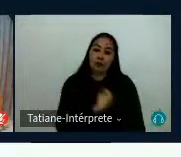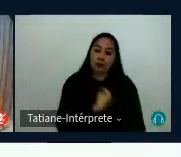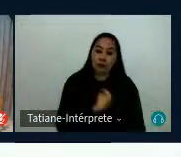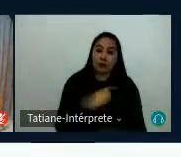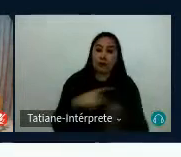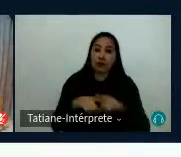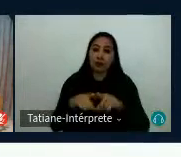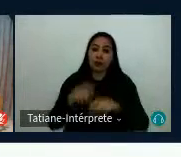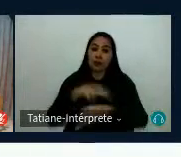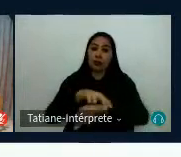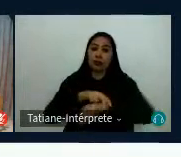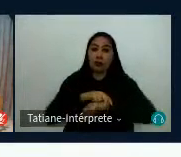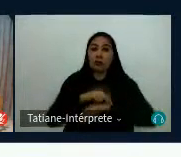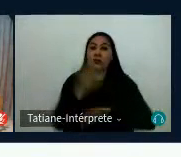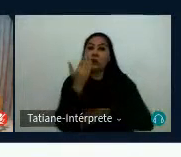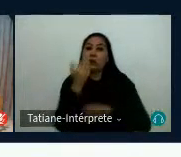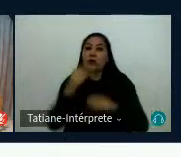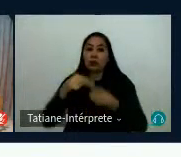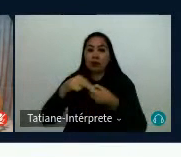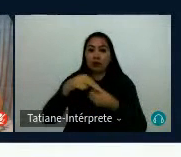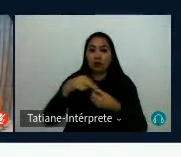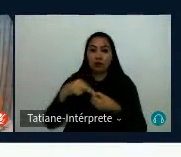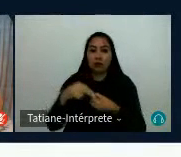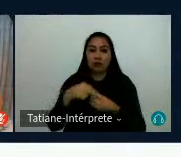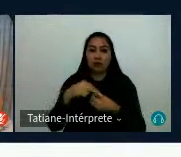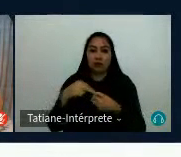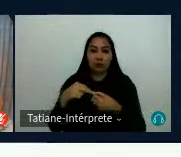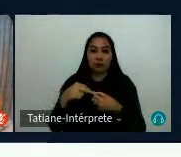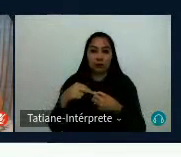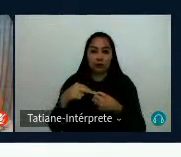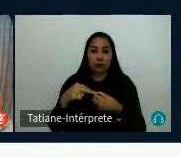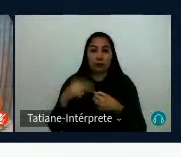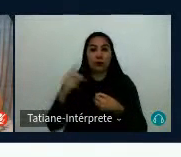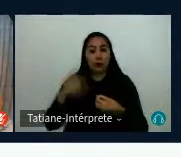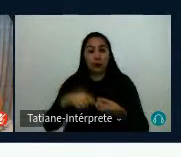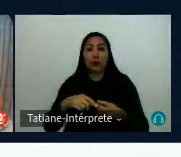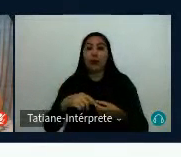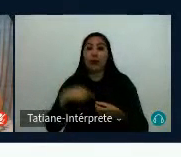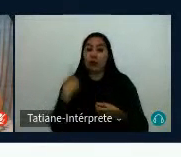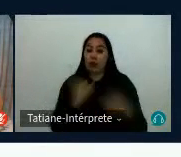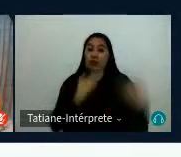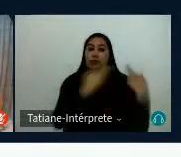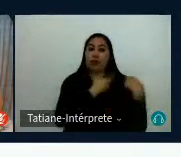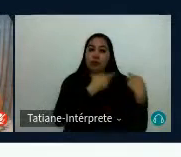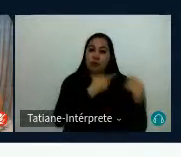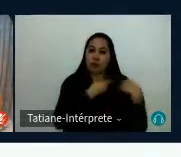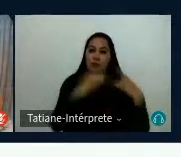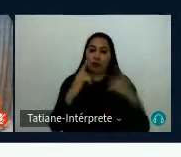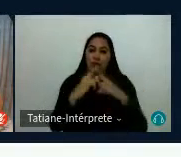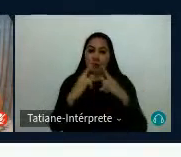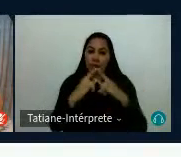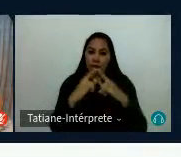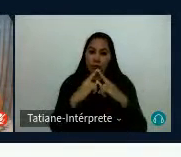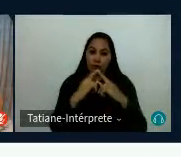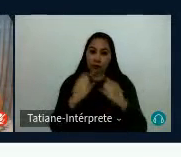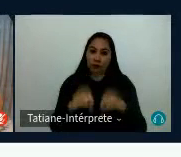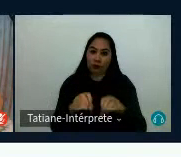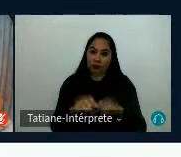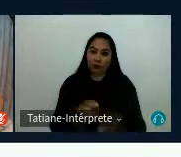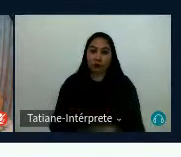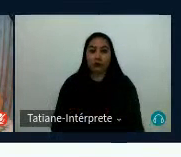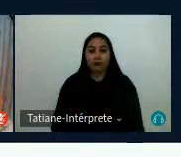alimentar e nutricional. Então, é, né, uma competência nossa enquanto instituição de educação. Pode passar.